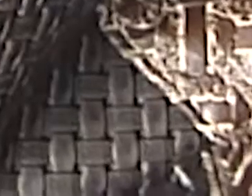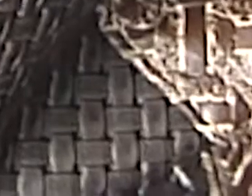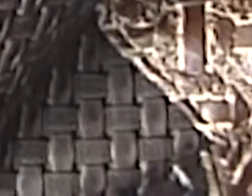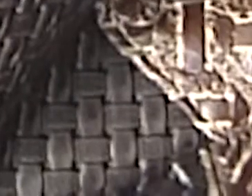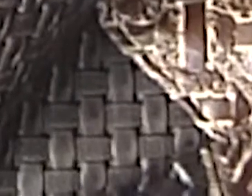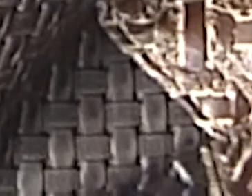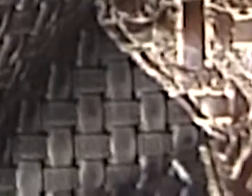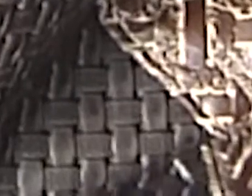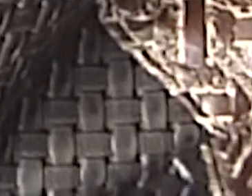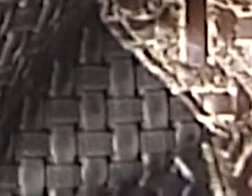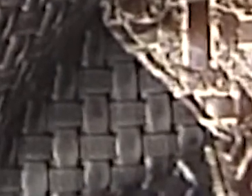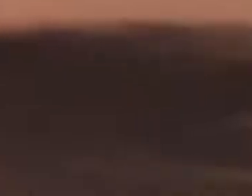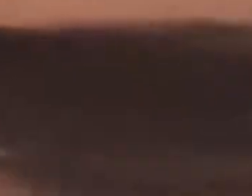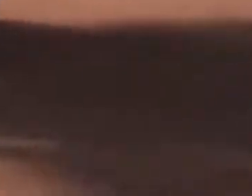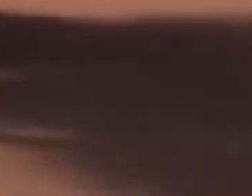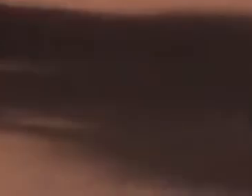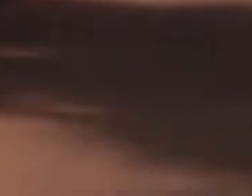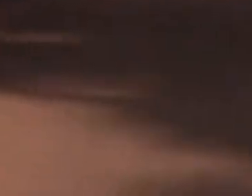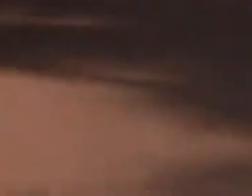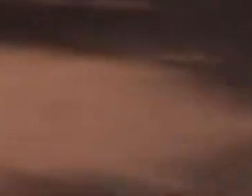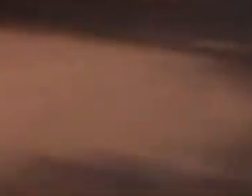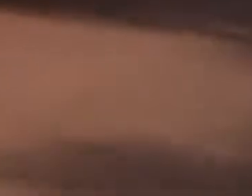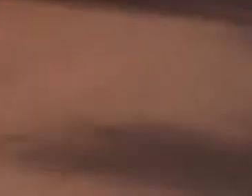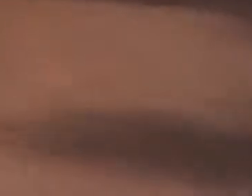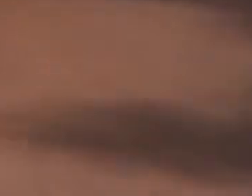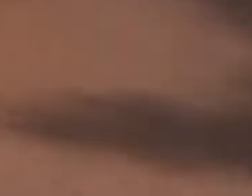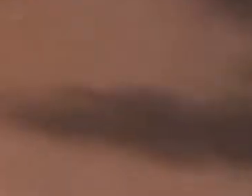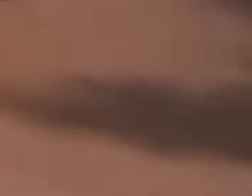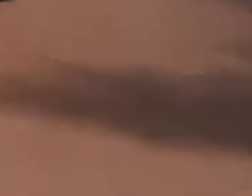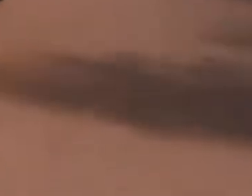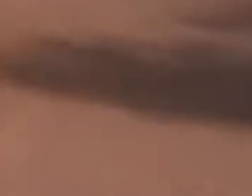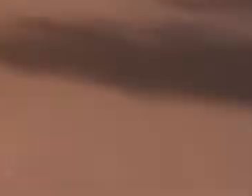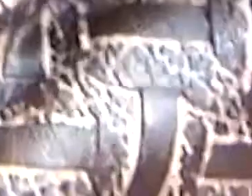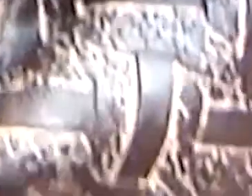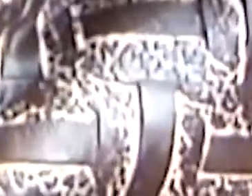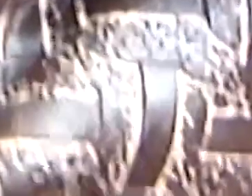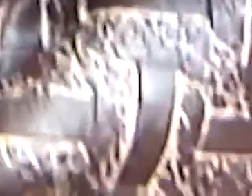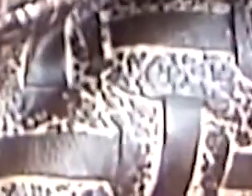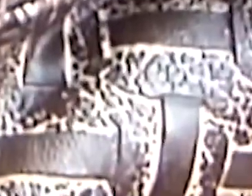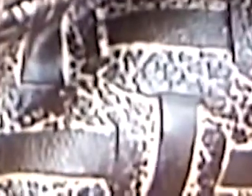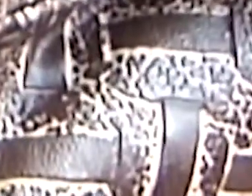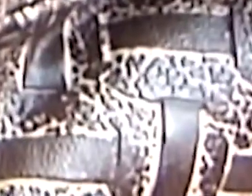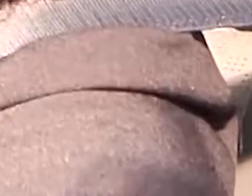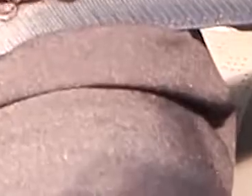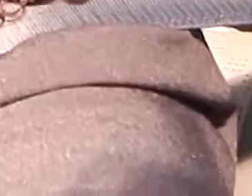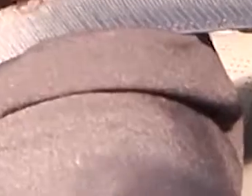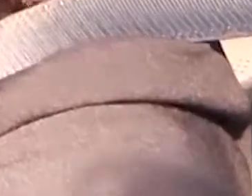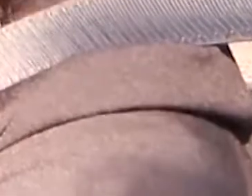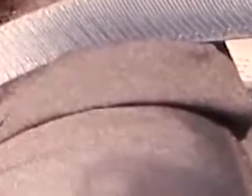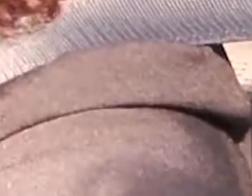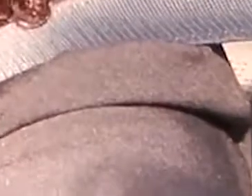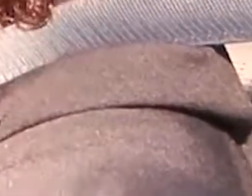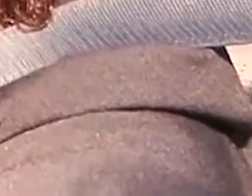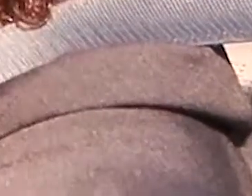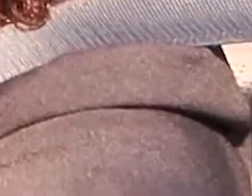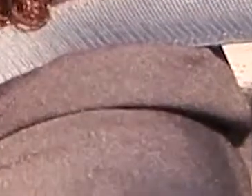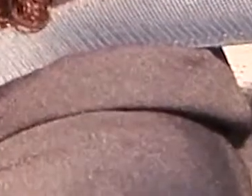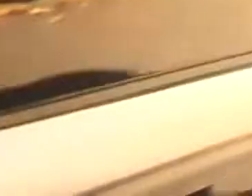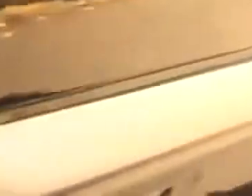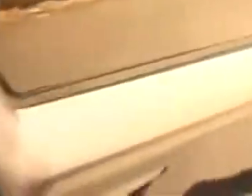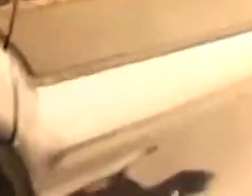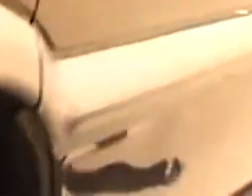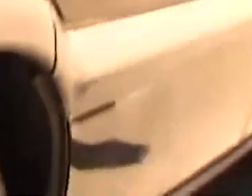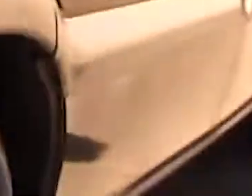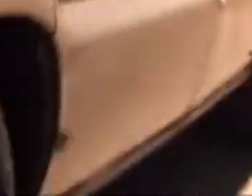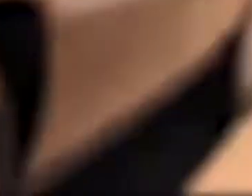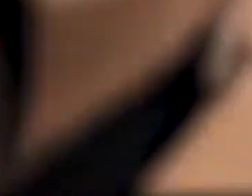Celular tocou e precisa atender? Seja consciente, pare o carro, atenda o telefone e depois continue seu